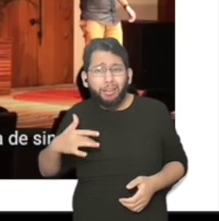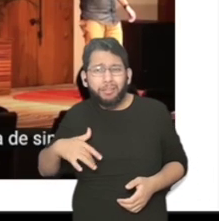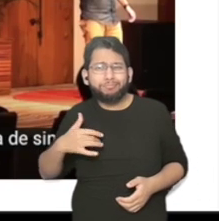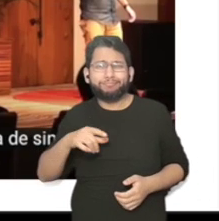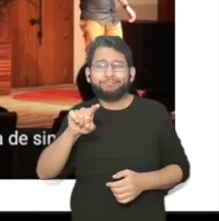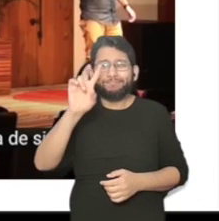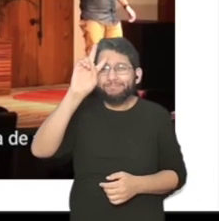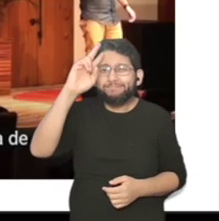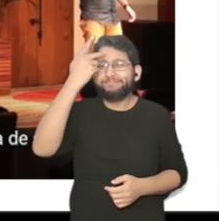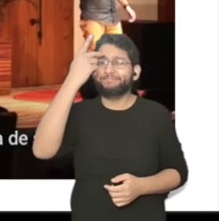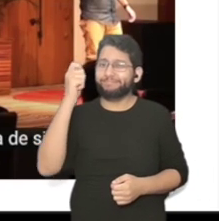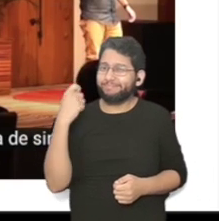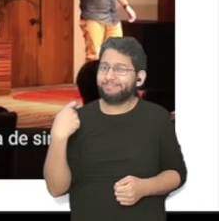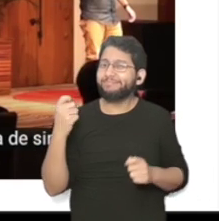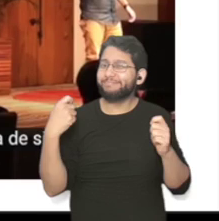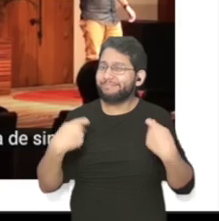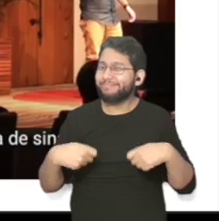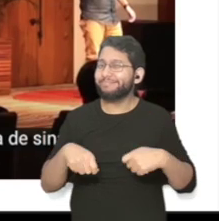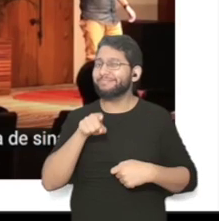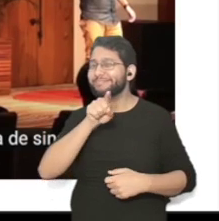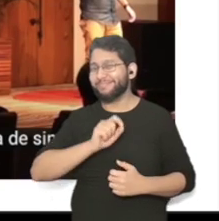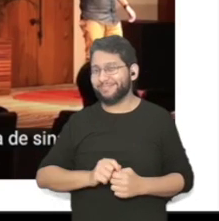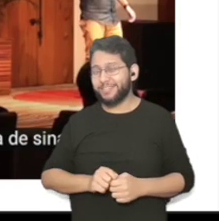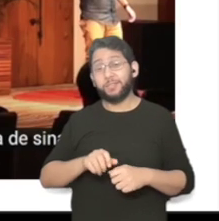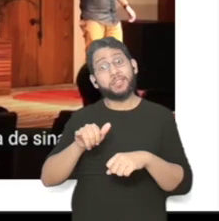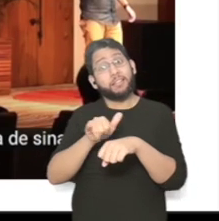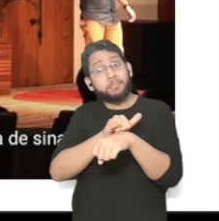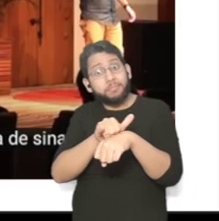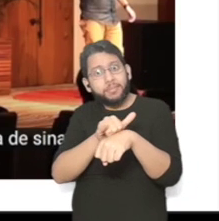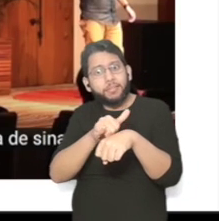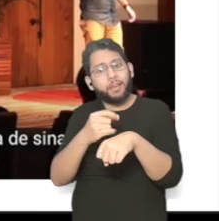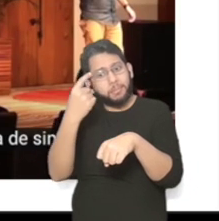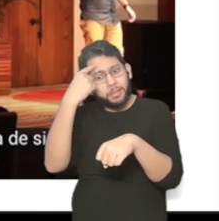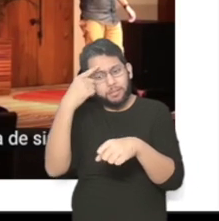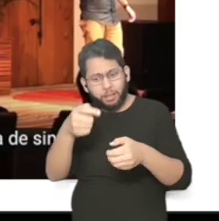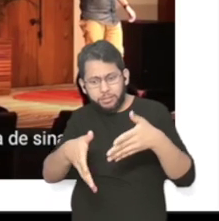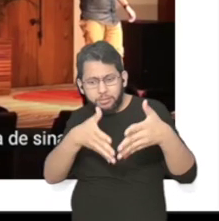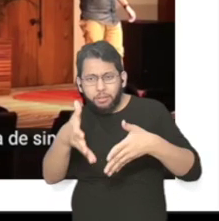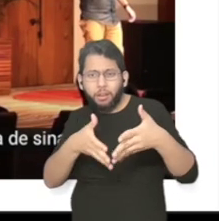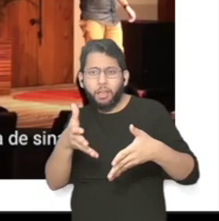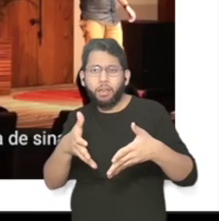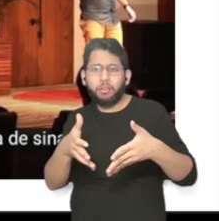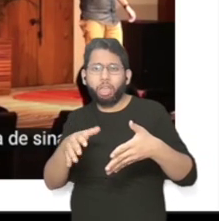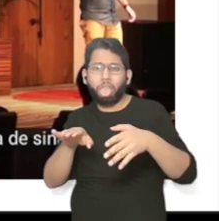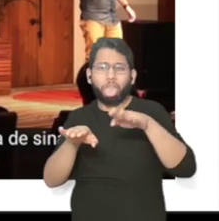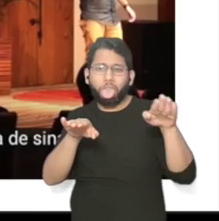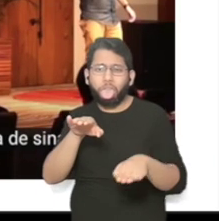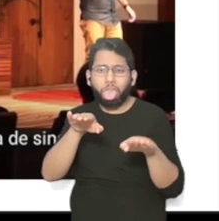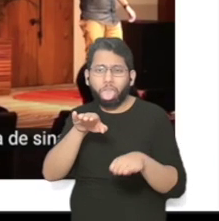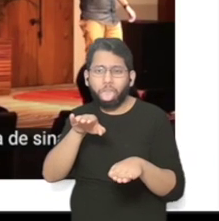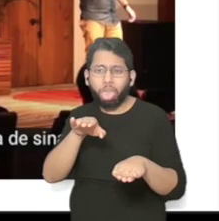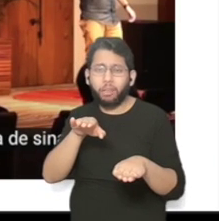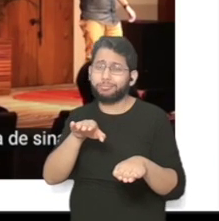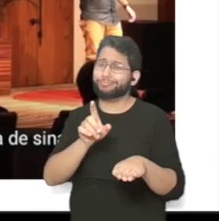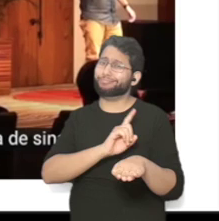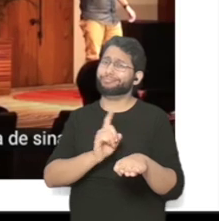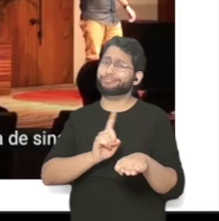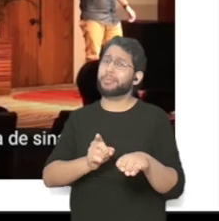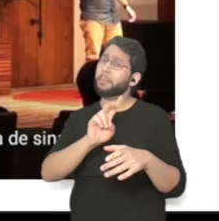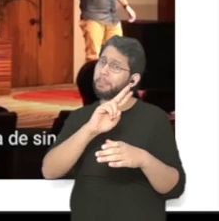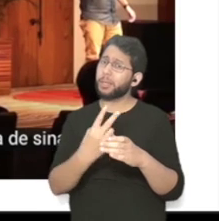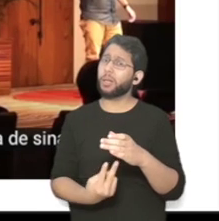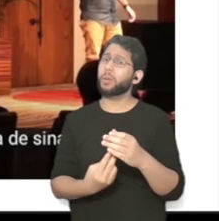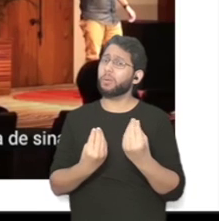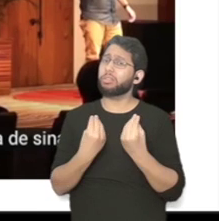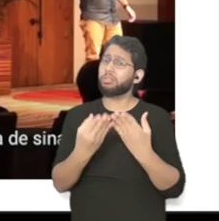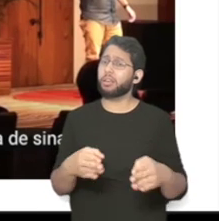então, diferentemente diante da língua de sinais e ajudar a respeitar essa condição, né, que na verdade